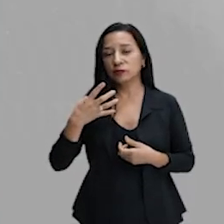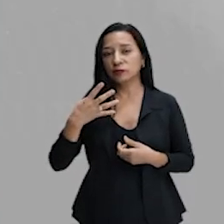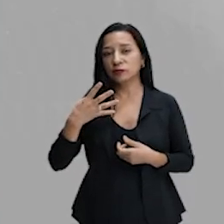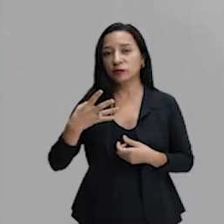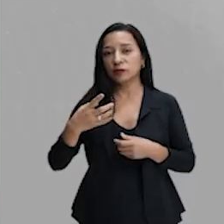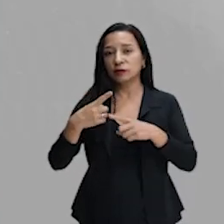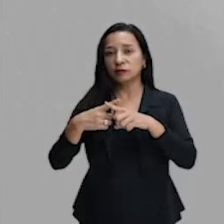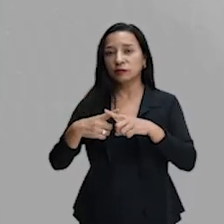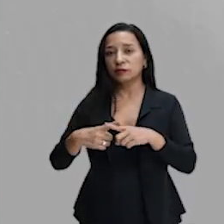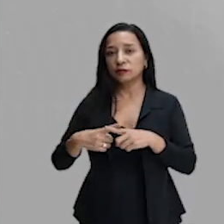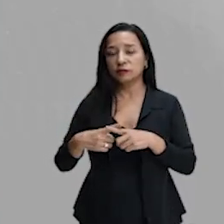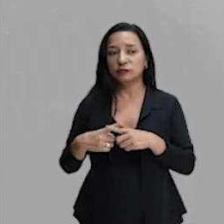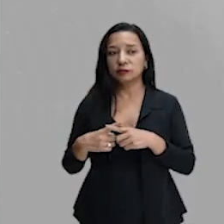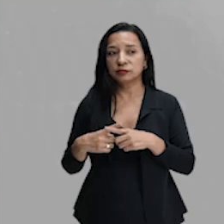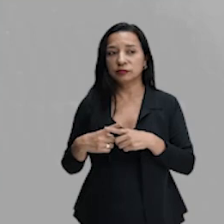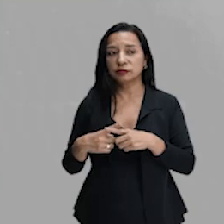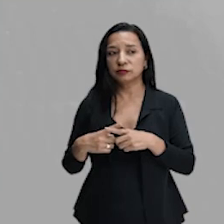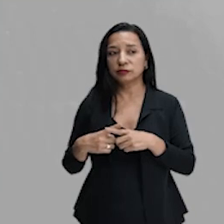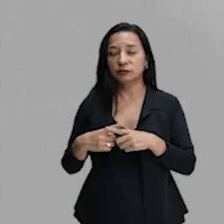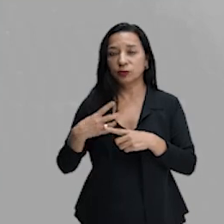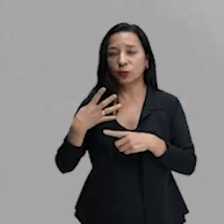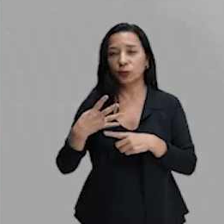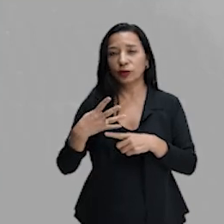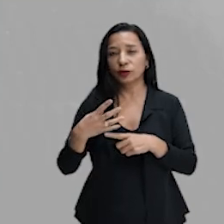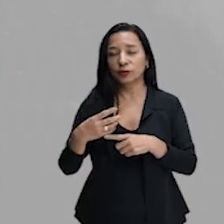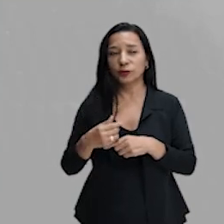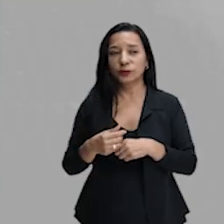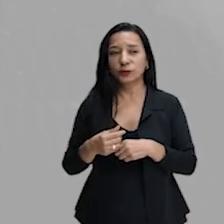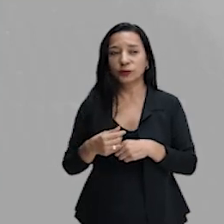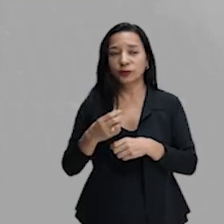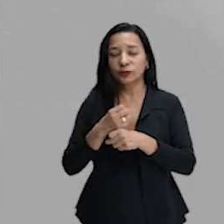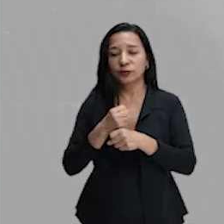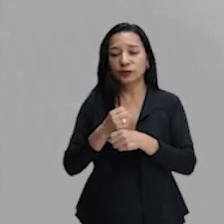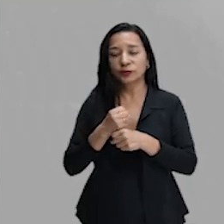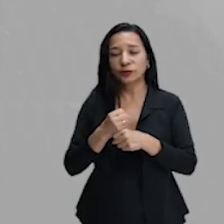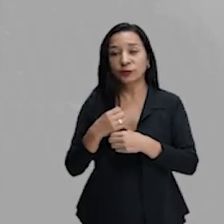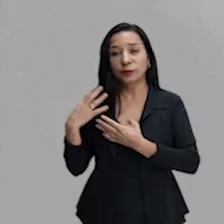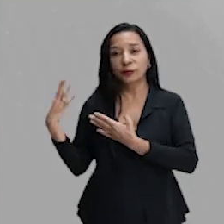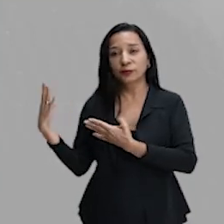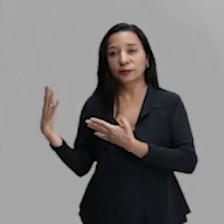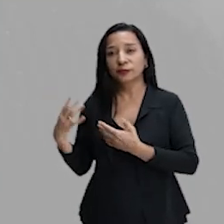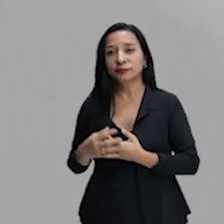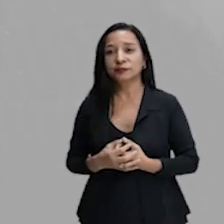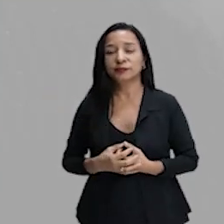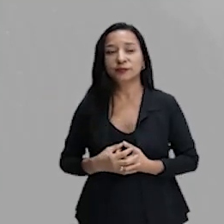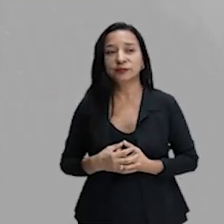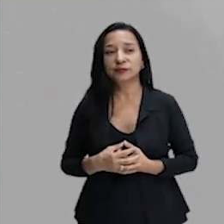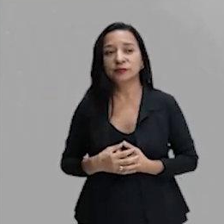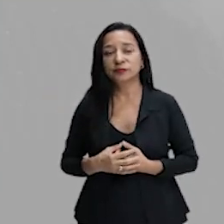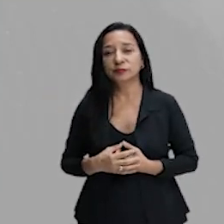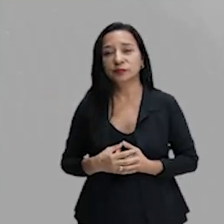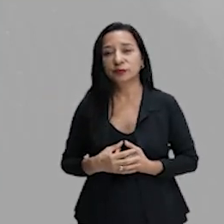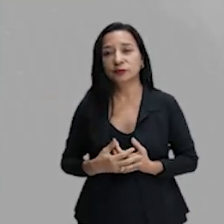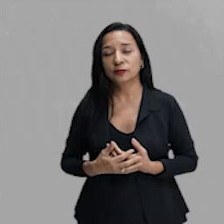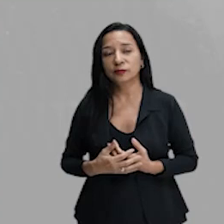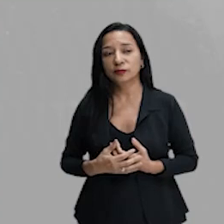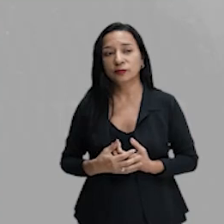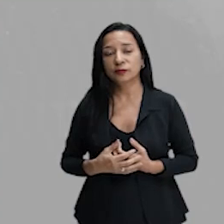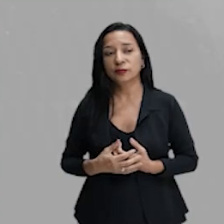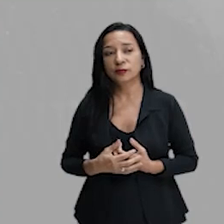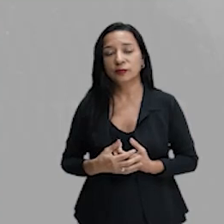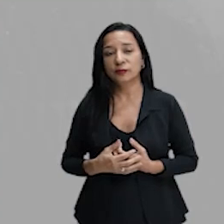24 x 4 4 x 4 d 16 fic 6 vai 1 2 x 4 8 com